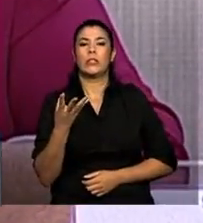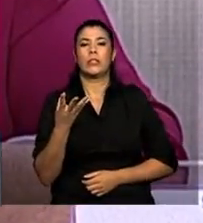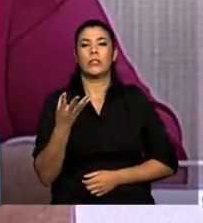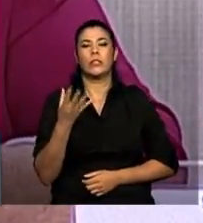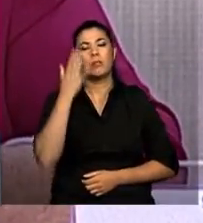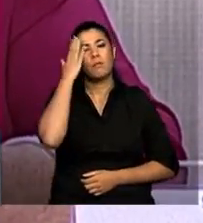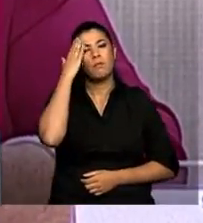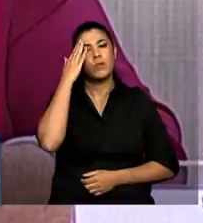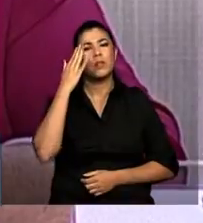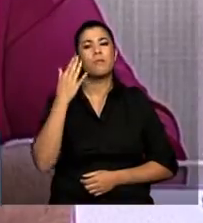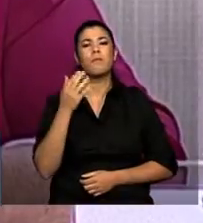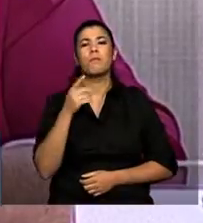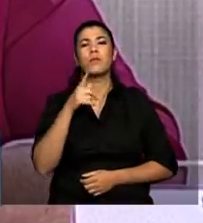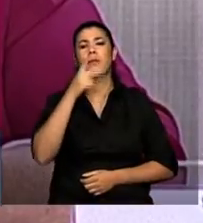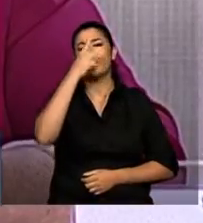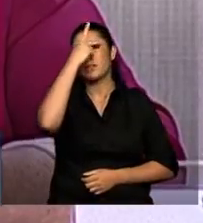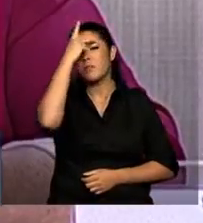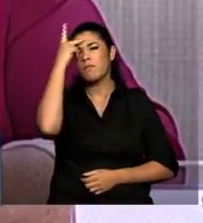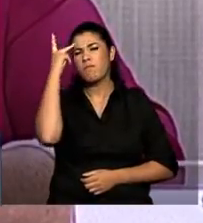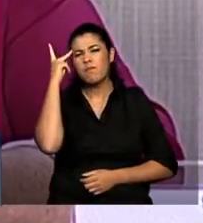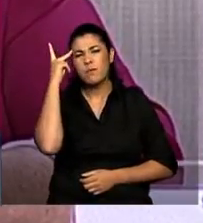triste, né, do crescimento